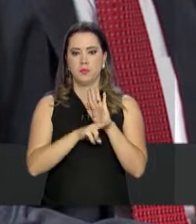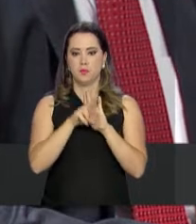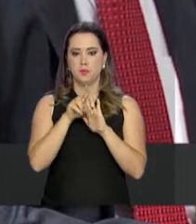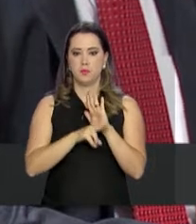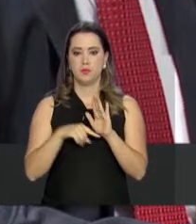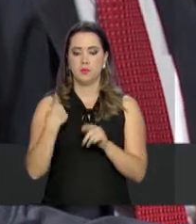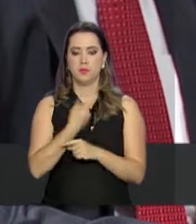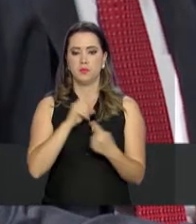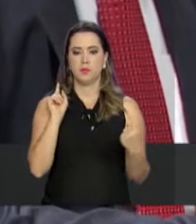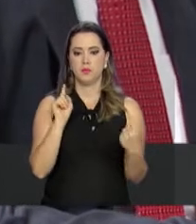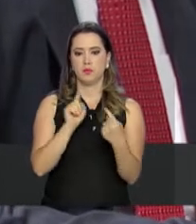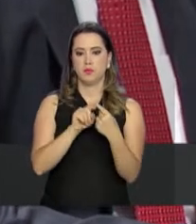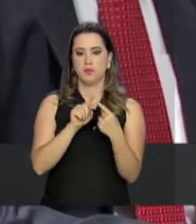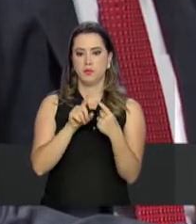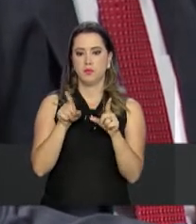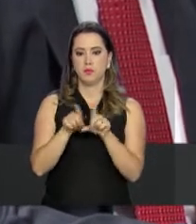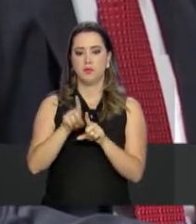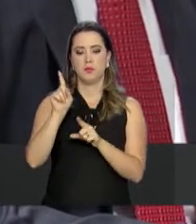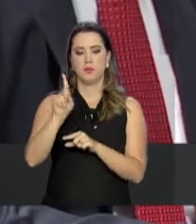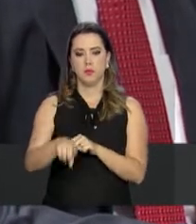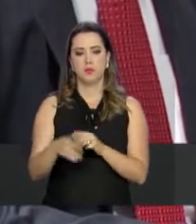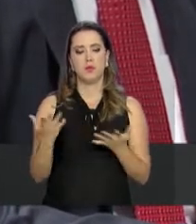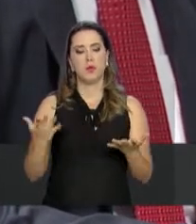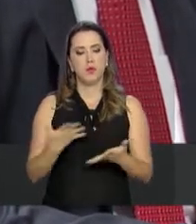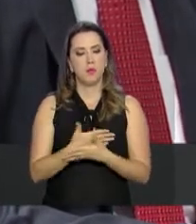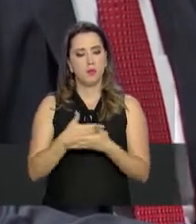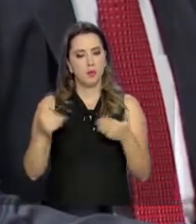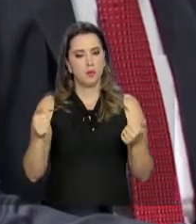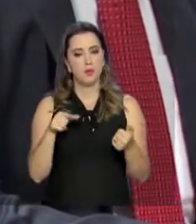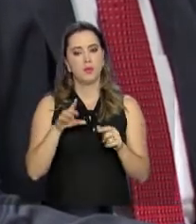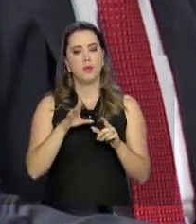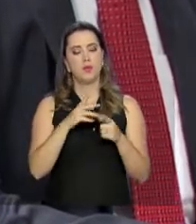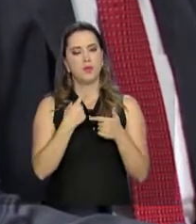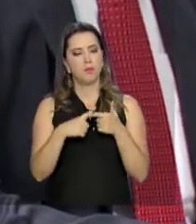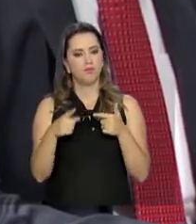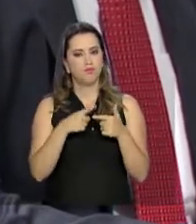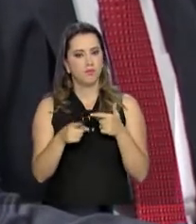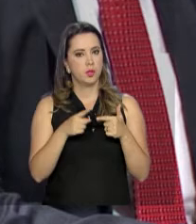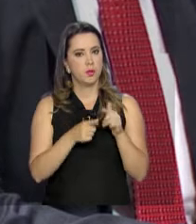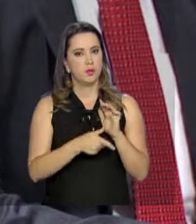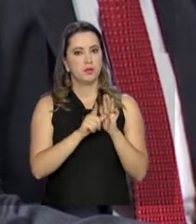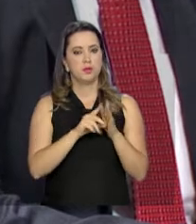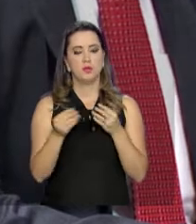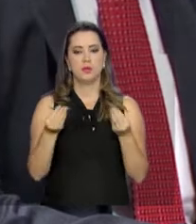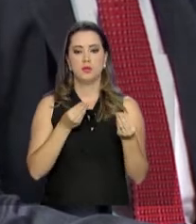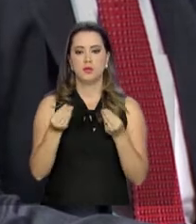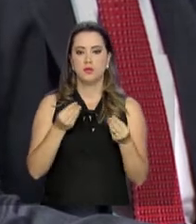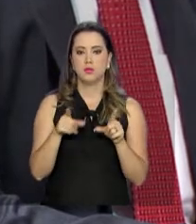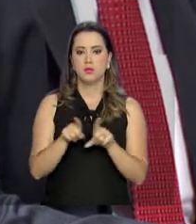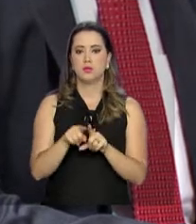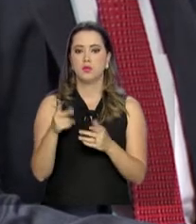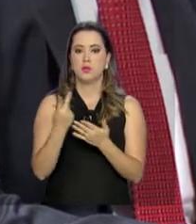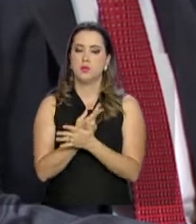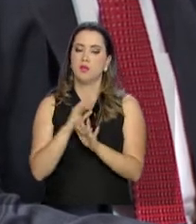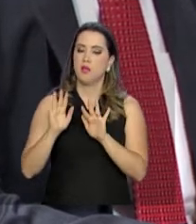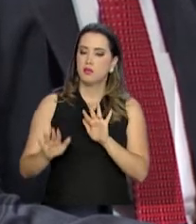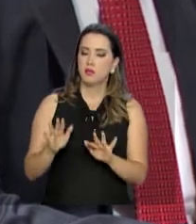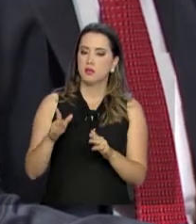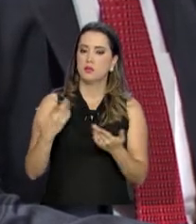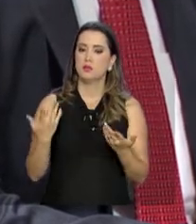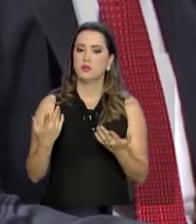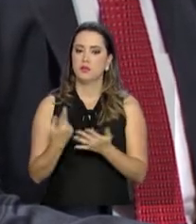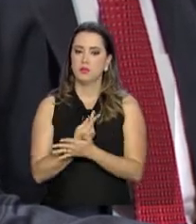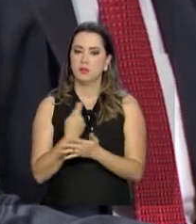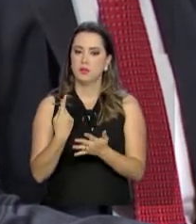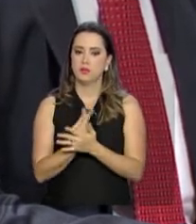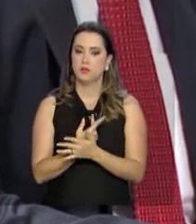a nossa visão é ela entender essas situações que eram absolutamente imprevisíveis que eventualmente acontecem e na ocorrência